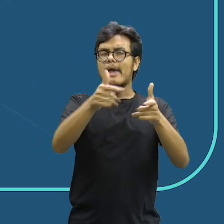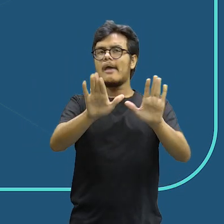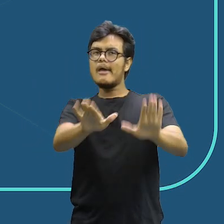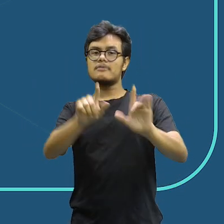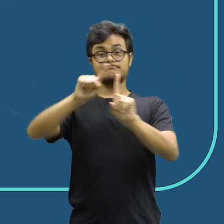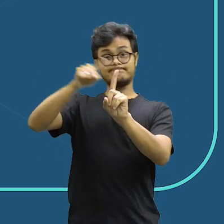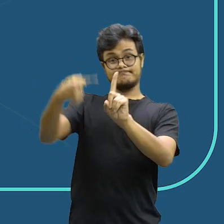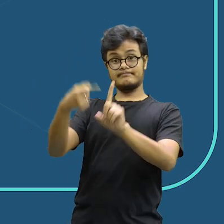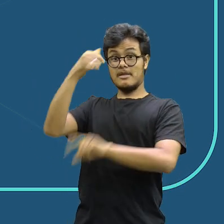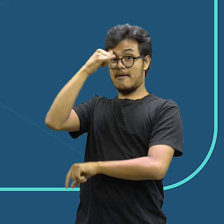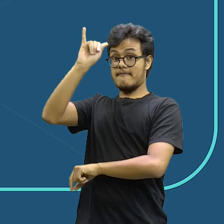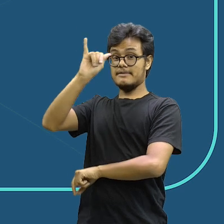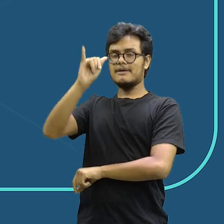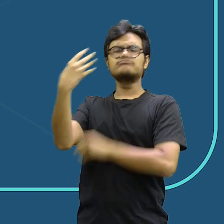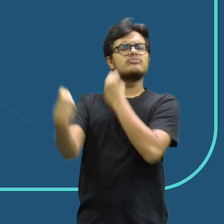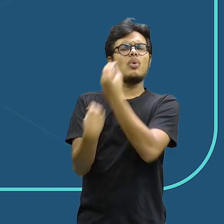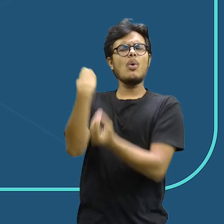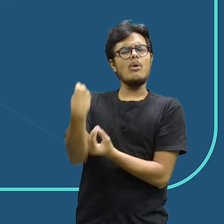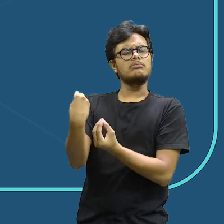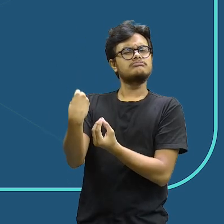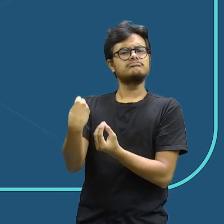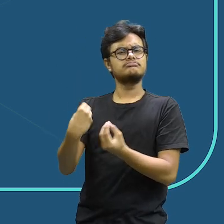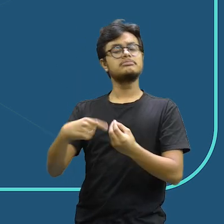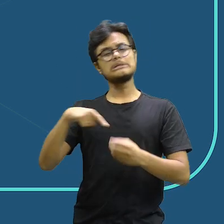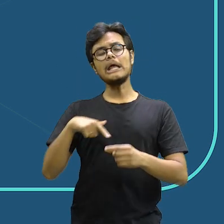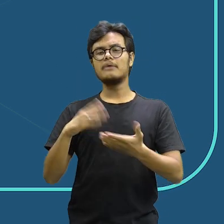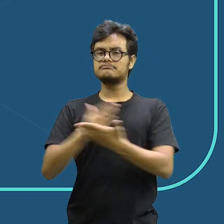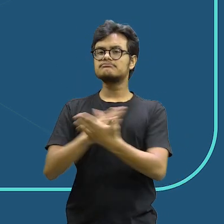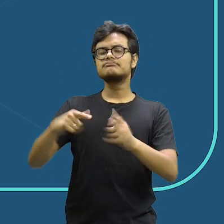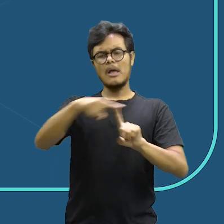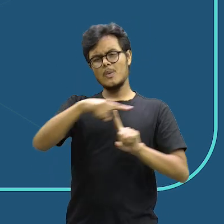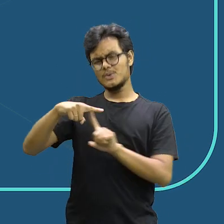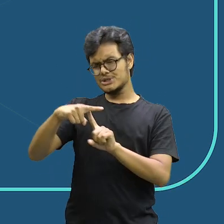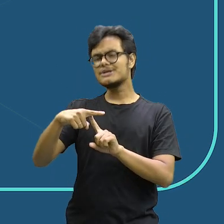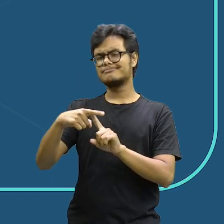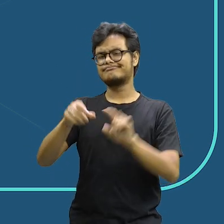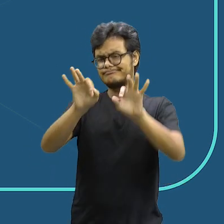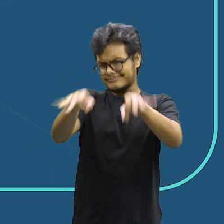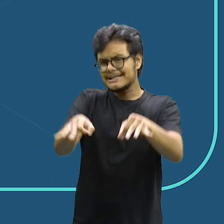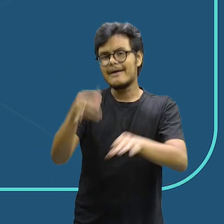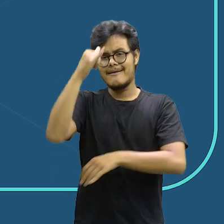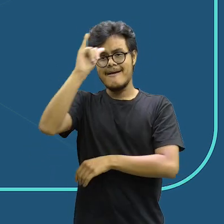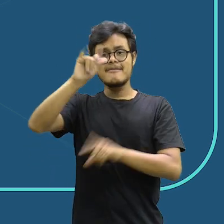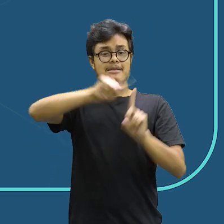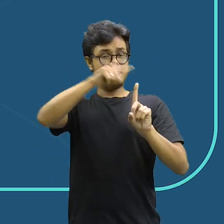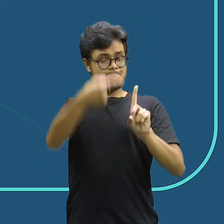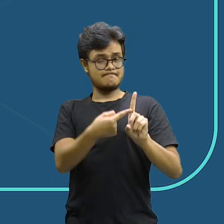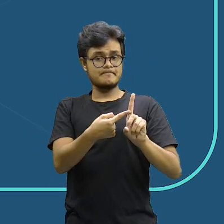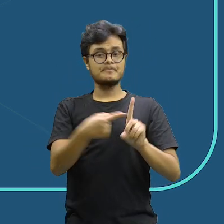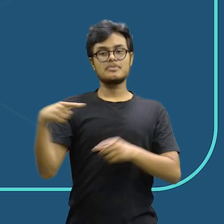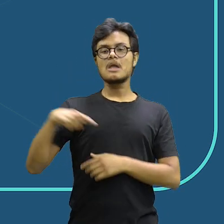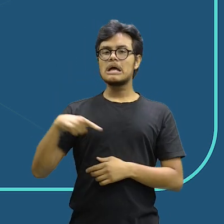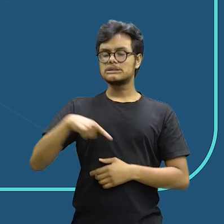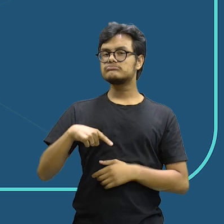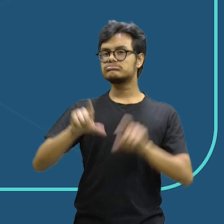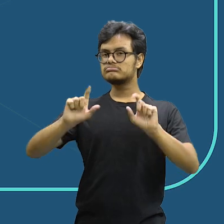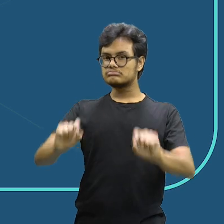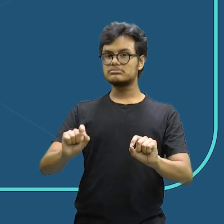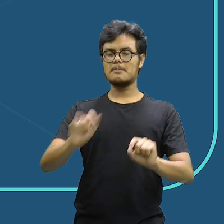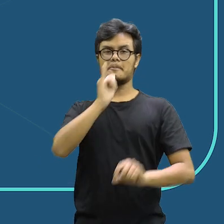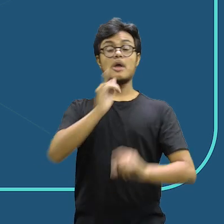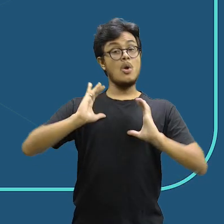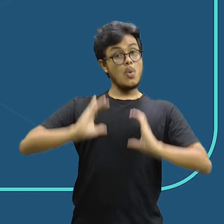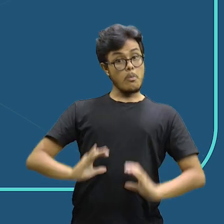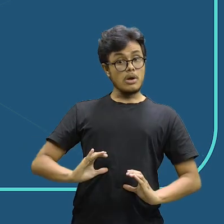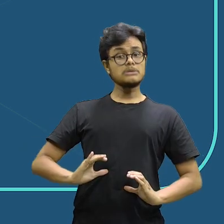gravidez. Mas a gente não pode esquecer que existem alguns tipos de métodos contraceptivos. Tem o método